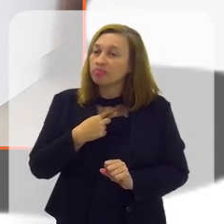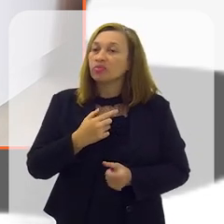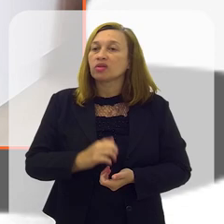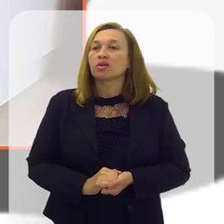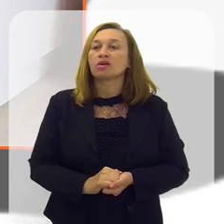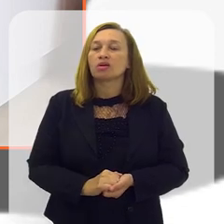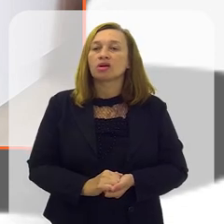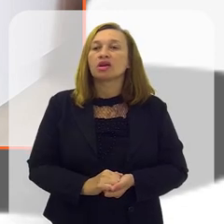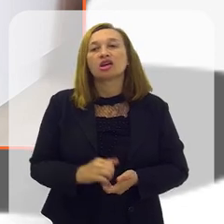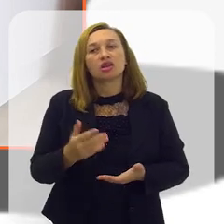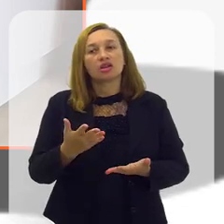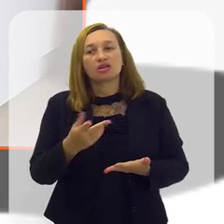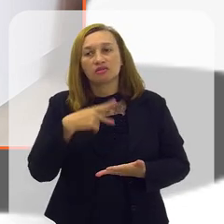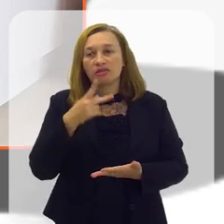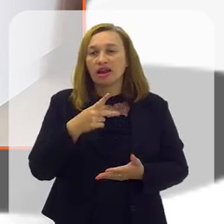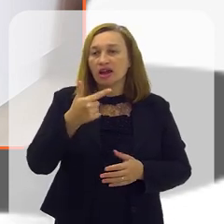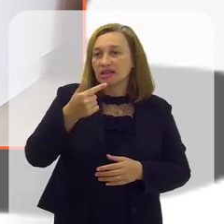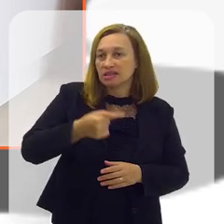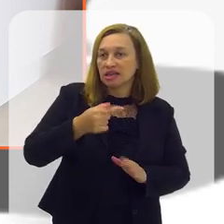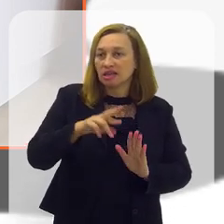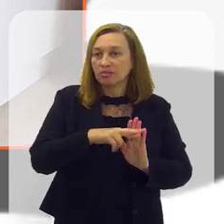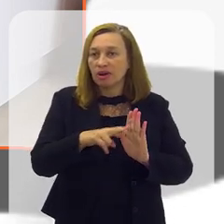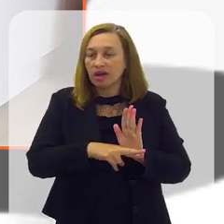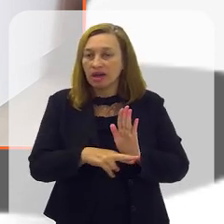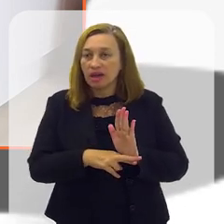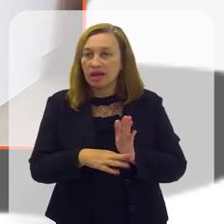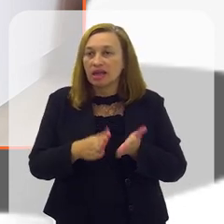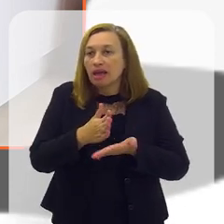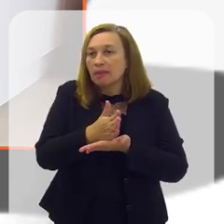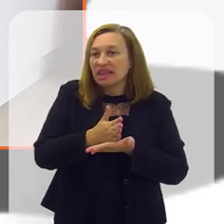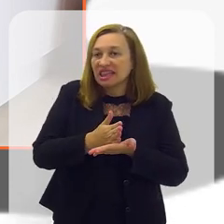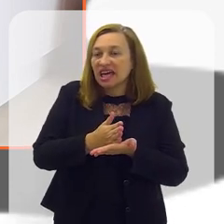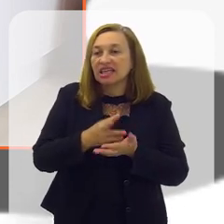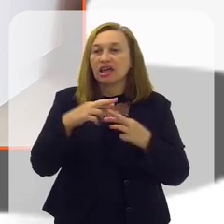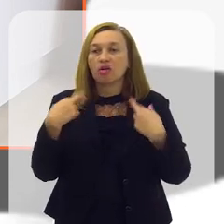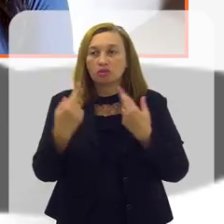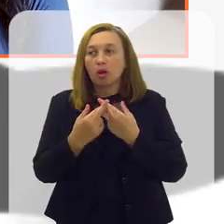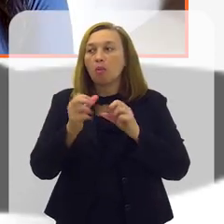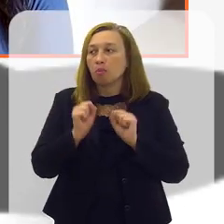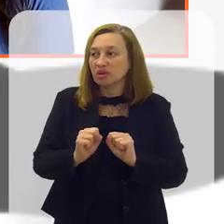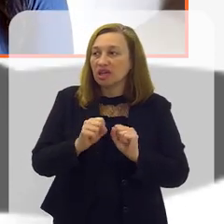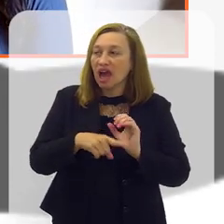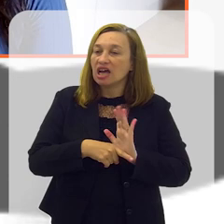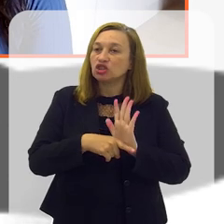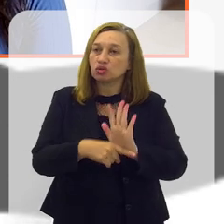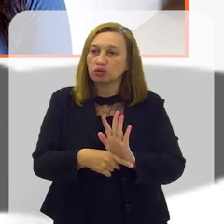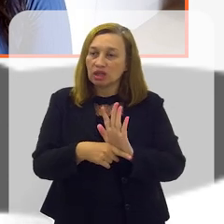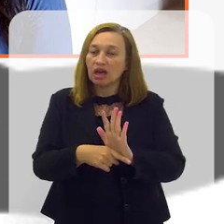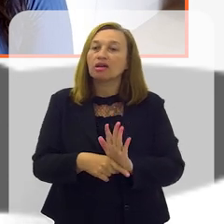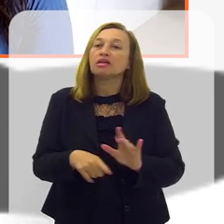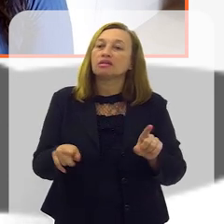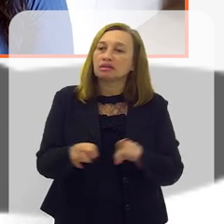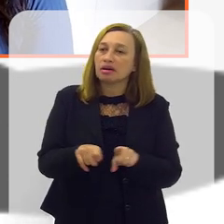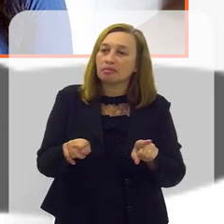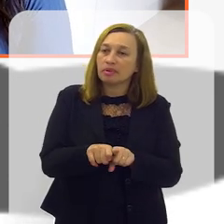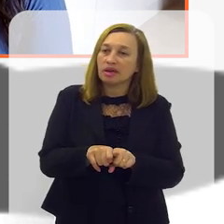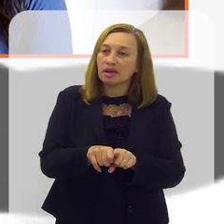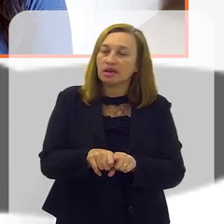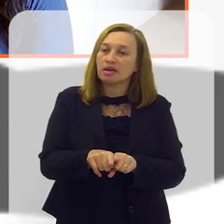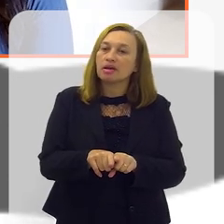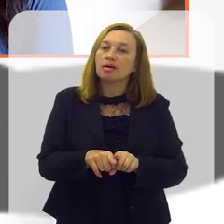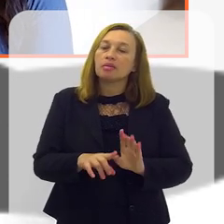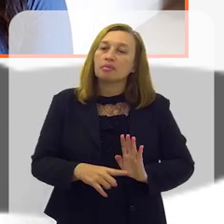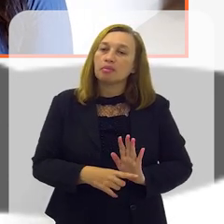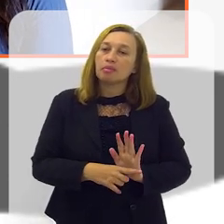se passa, a gente costuma dizer, a sétima tradição, que é no meio da reunião, para quem puder contribuir,